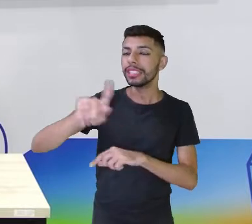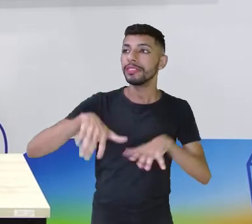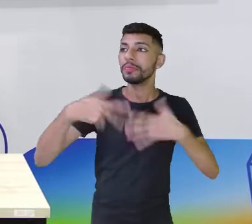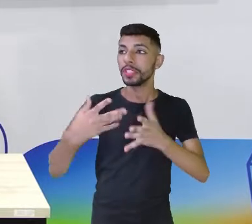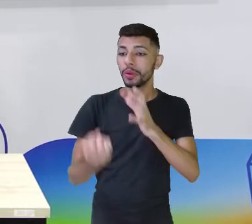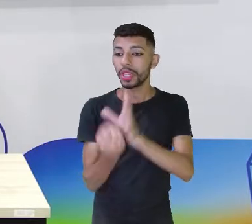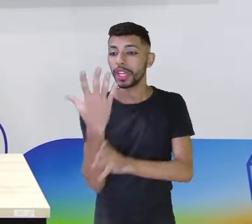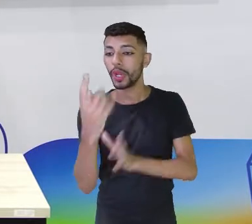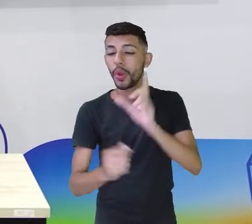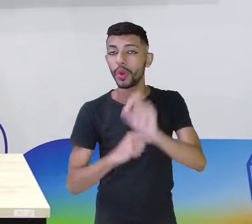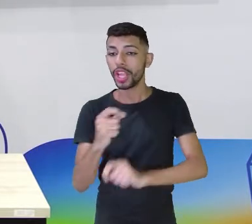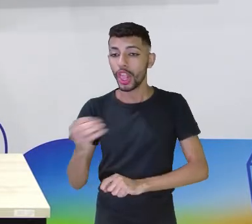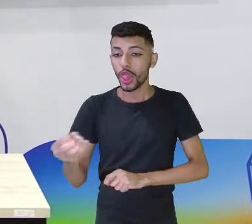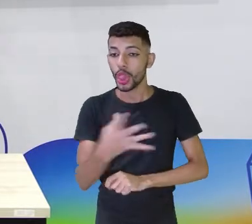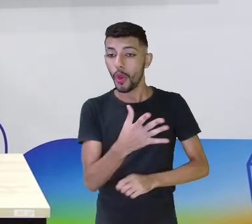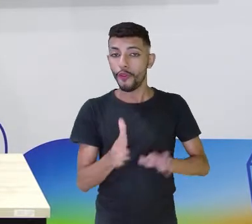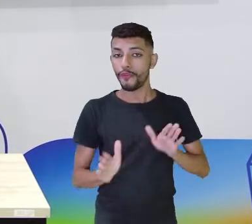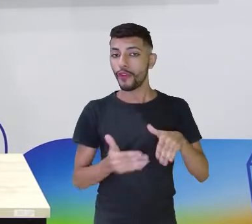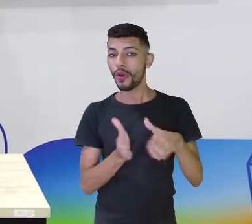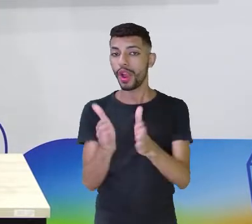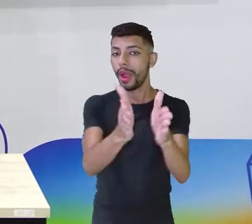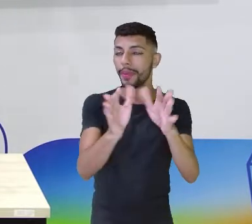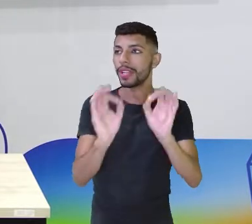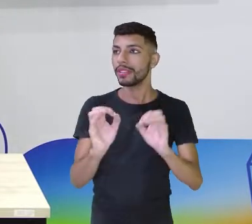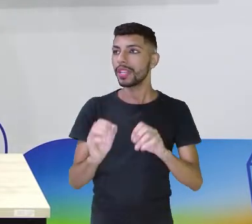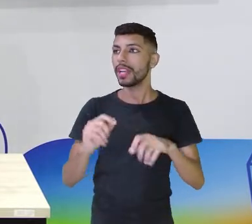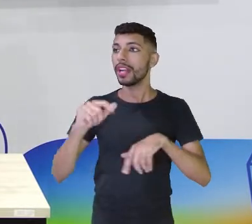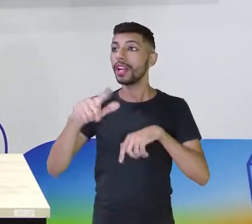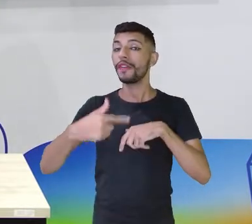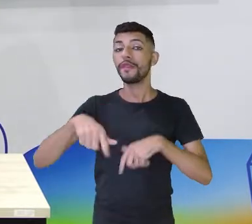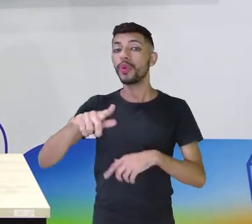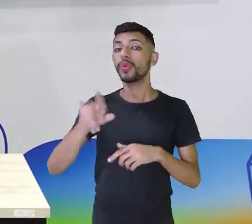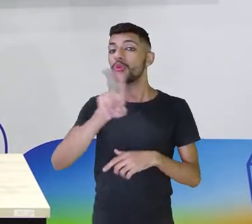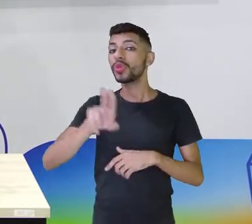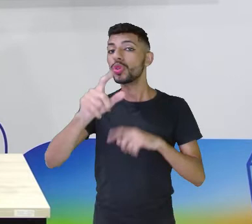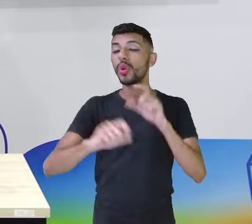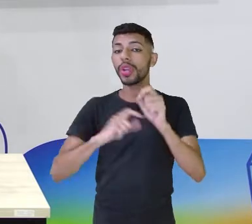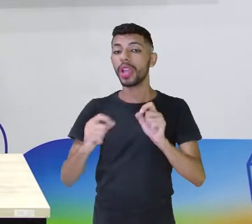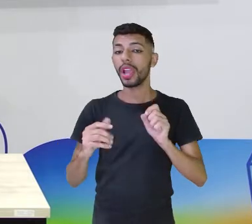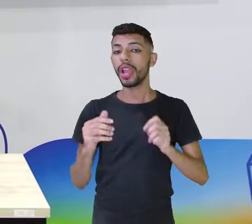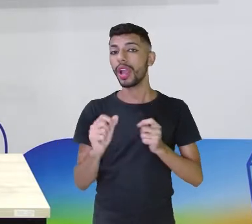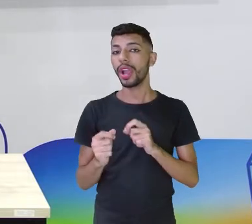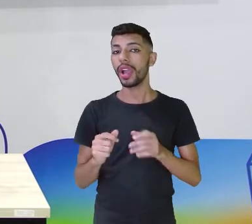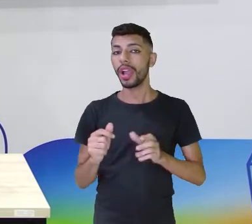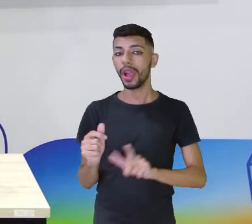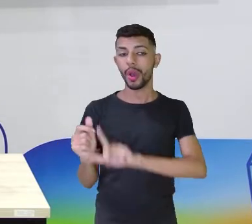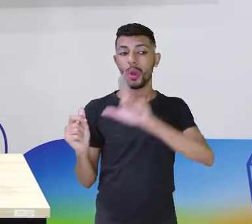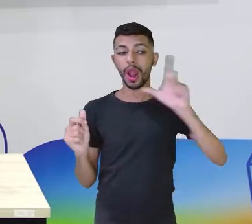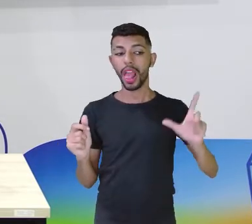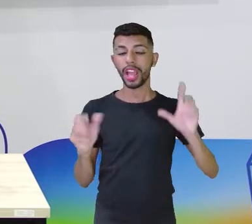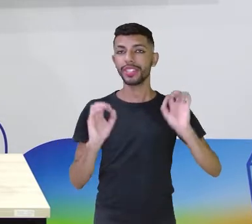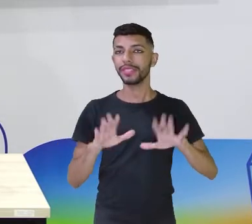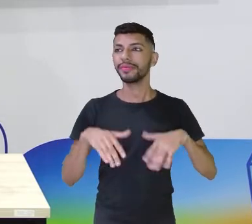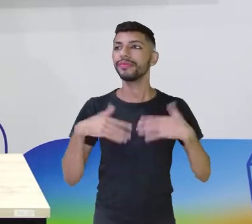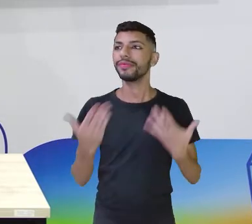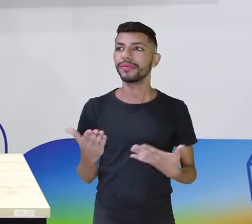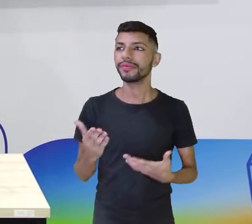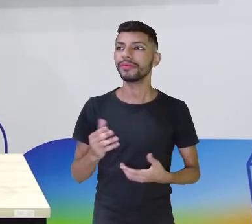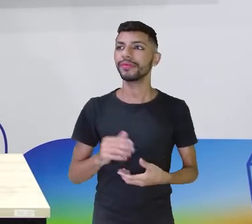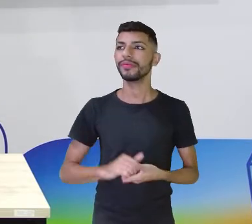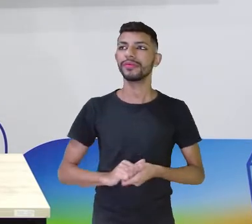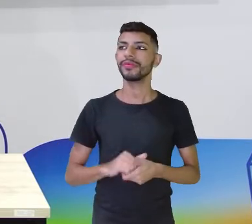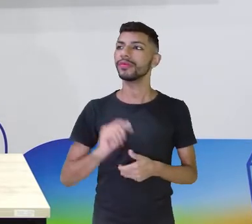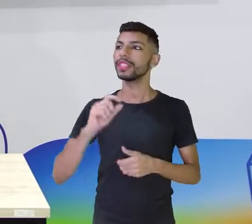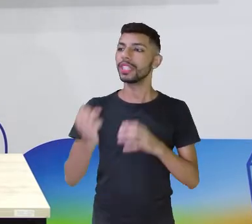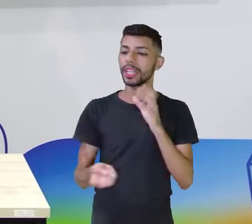rota. Nessa rota foram pelo lado leste. Então foi aí que surgiu o que nós chamamos